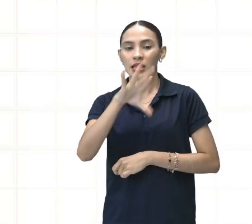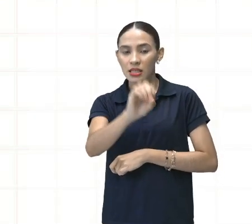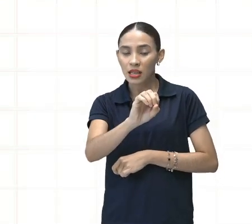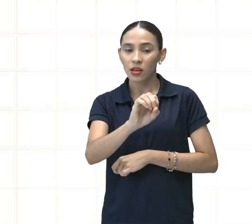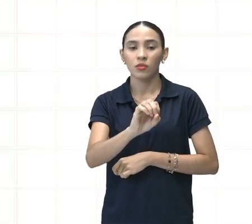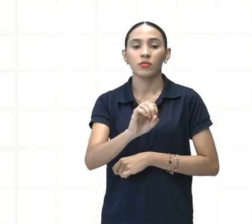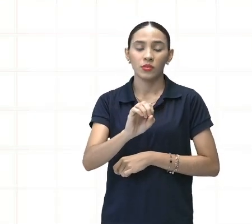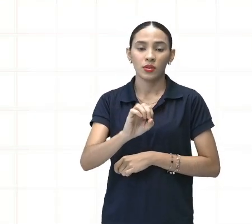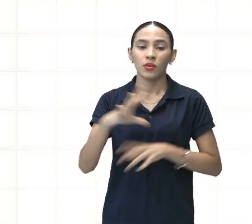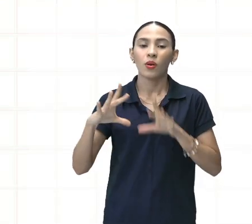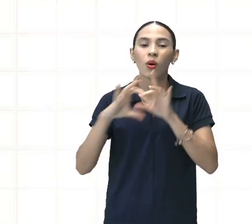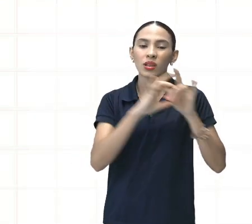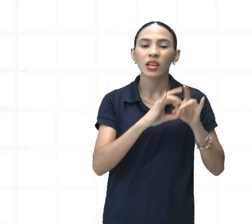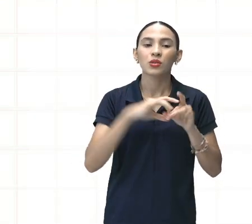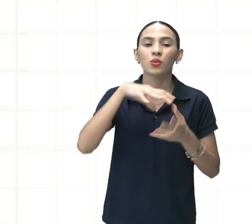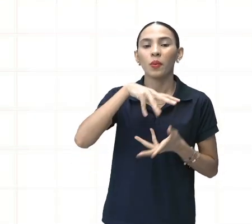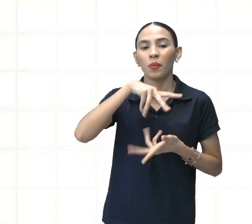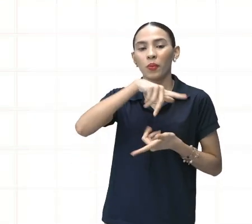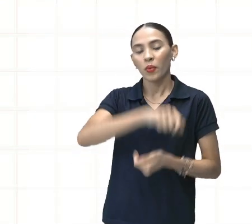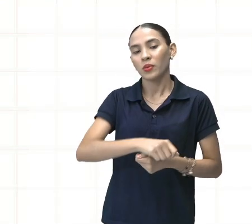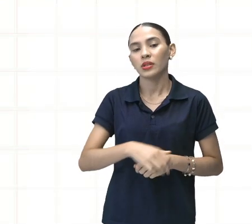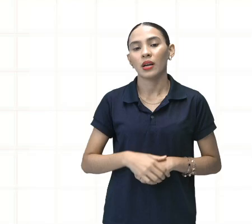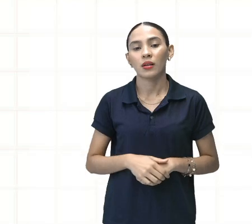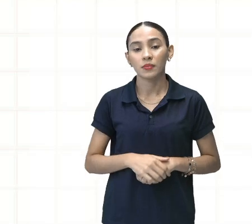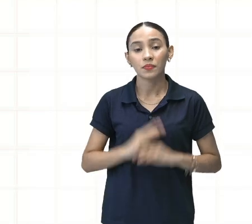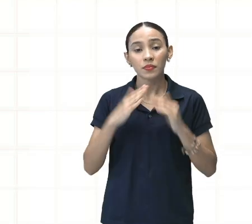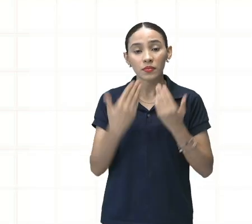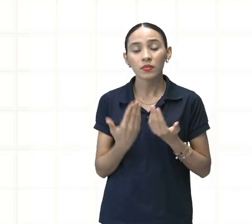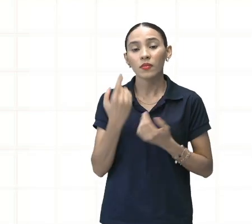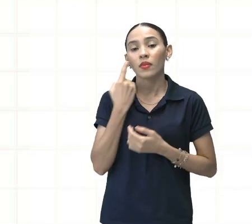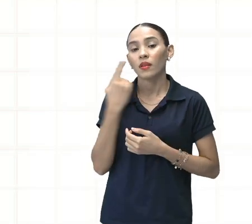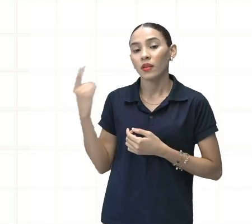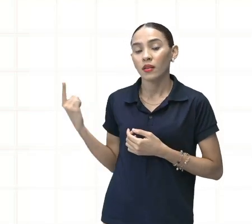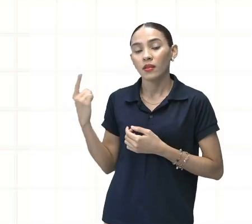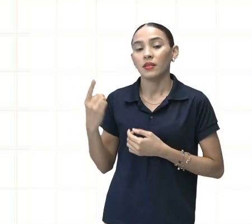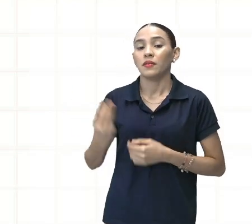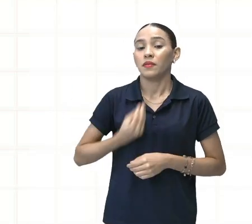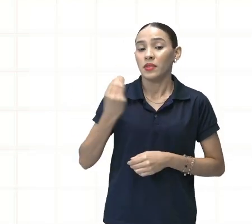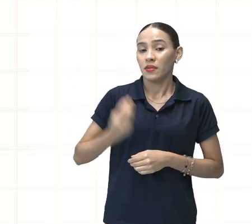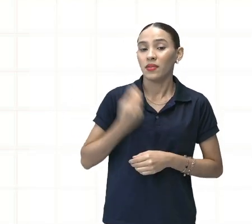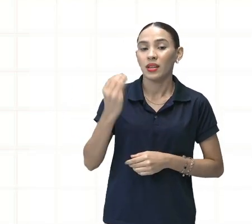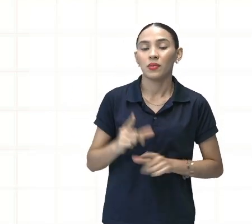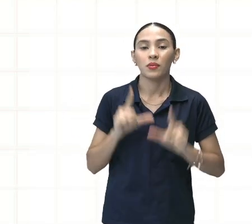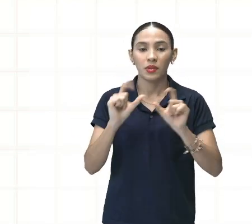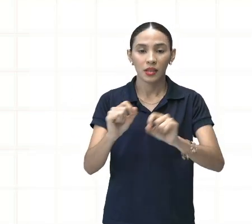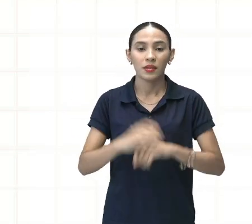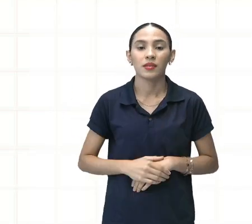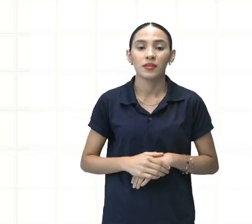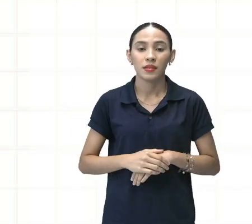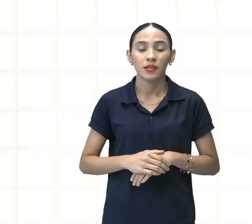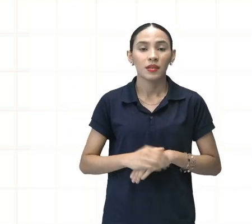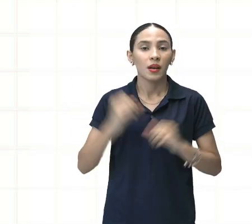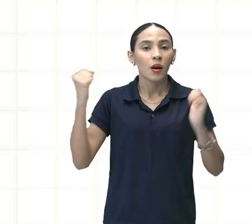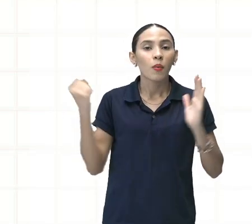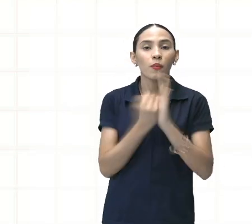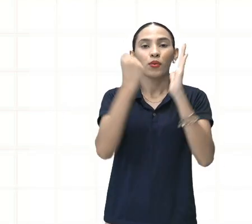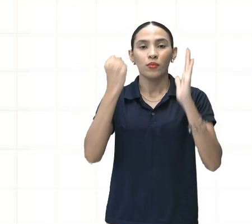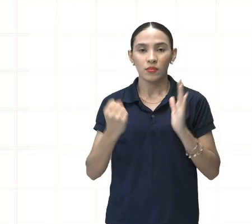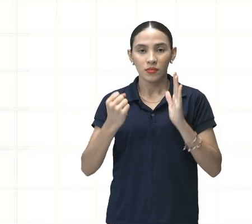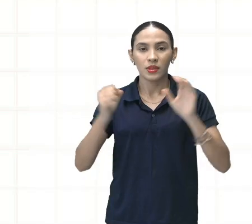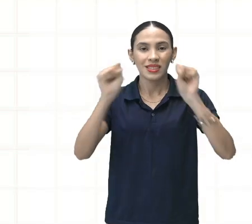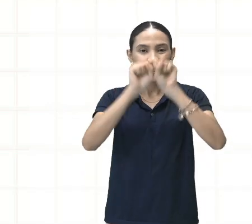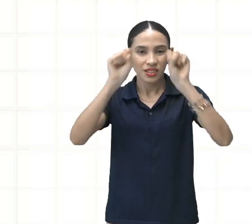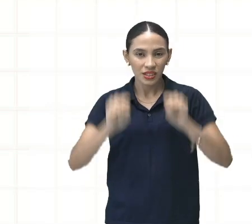muito pelo contexto mundial. Gente, nesse momento a gente estava vivendo a chamada ascensão dos